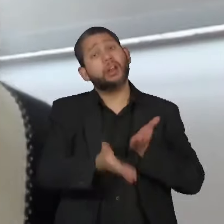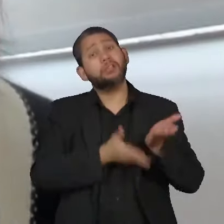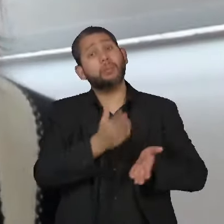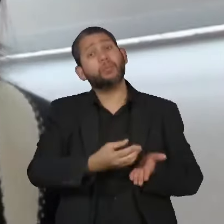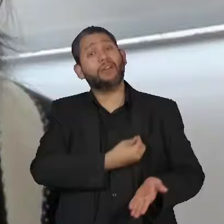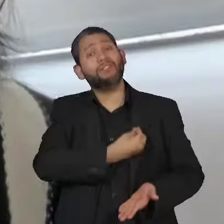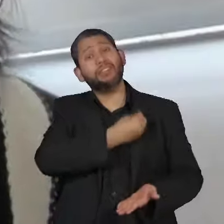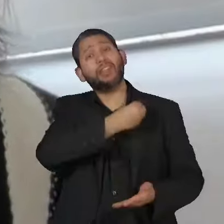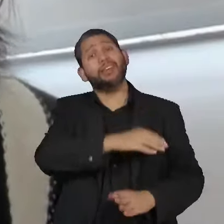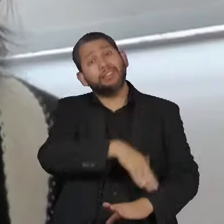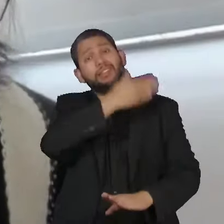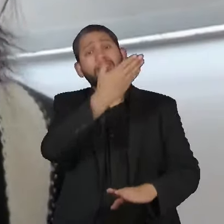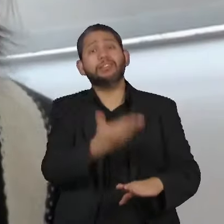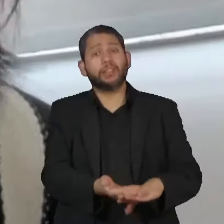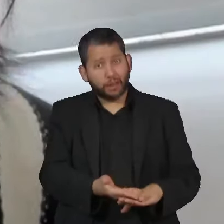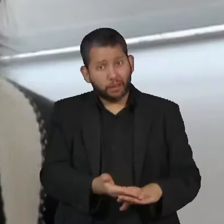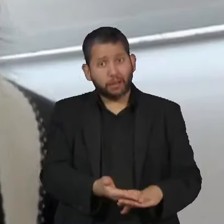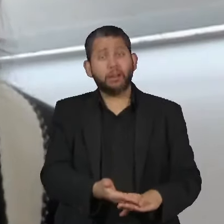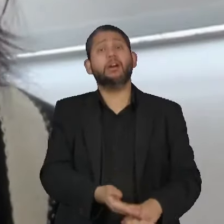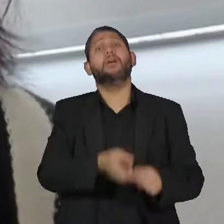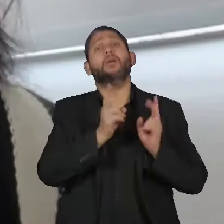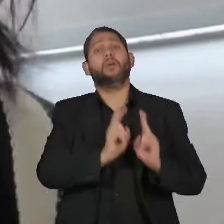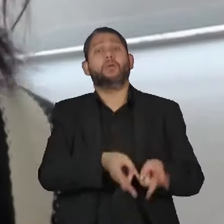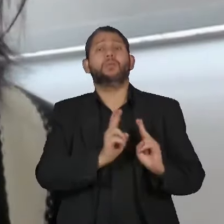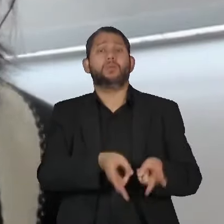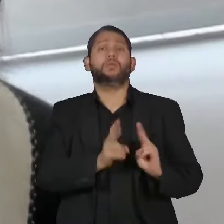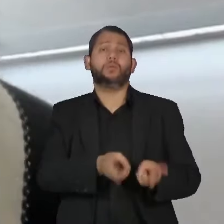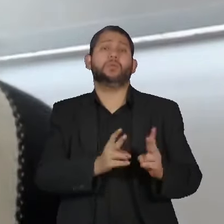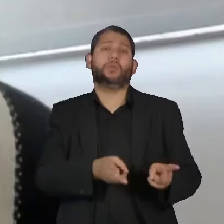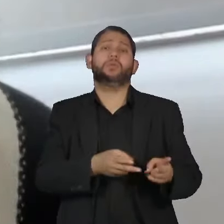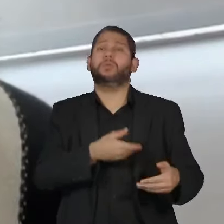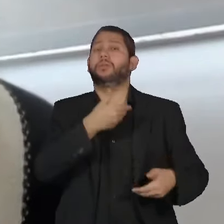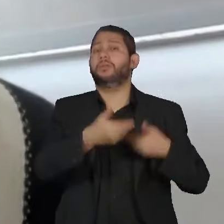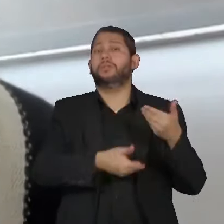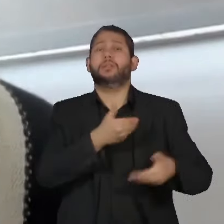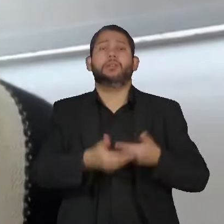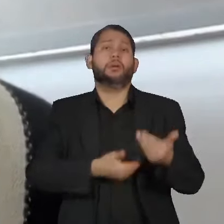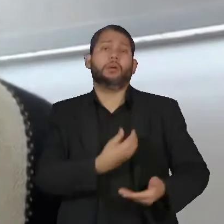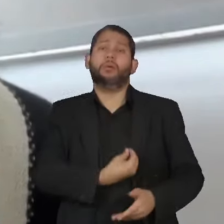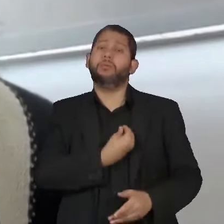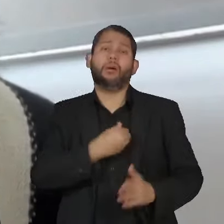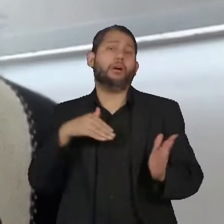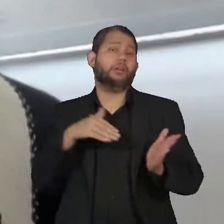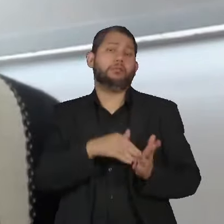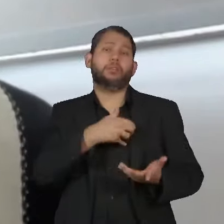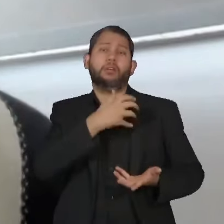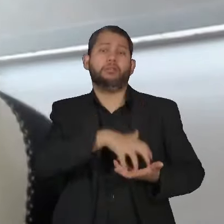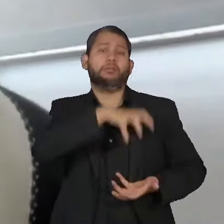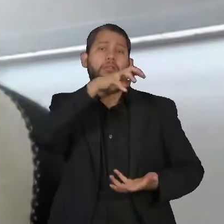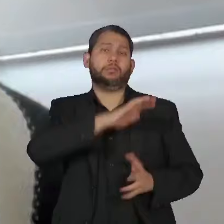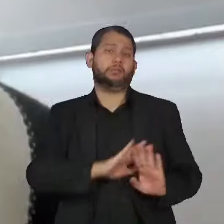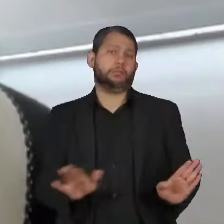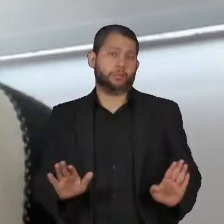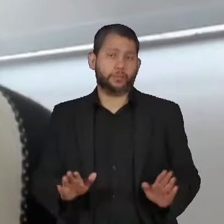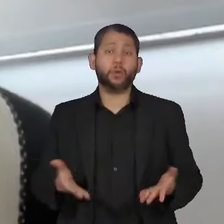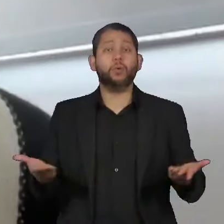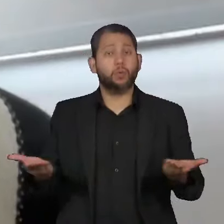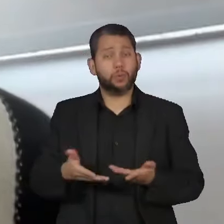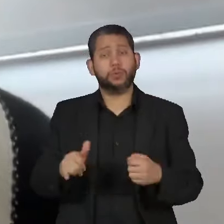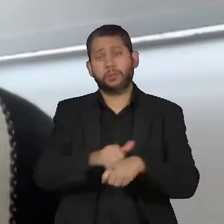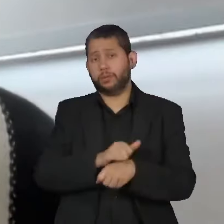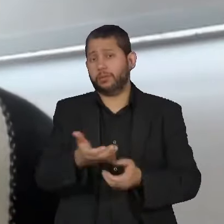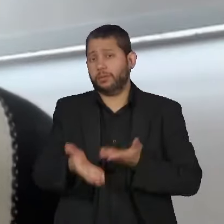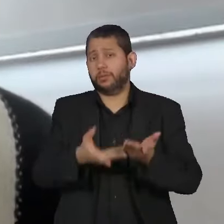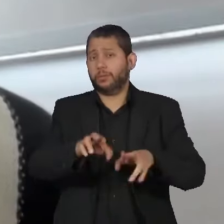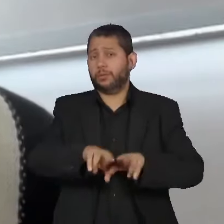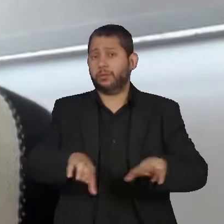só significa que eles provavelmente voltarão no curso de vida desse paciente. Mas e hoje em dia, com as novas estratégias de tratamento,